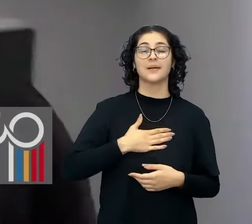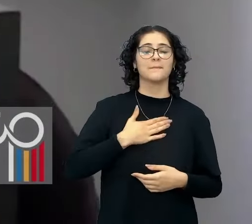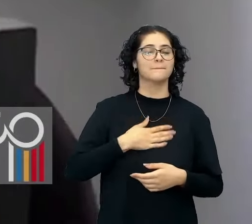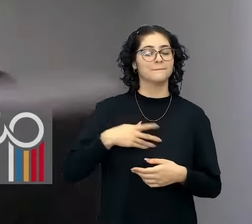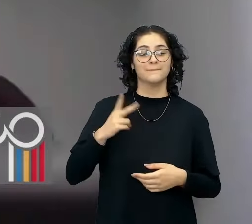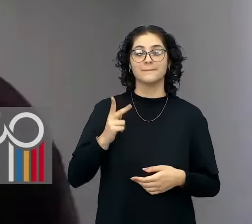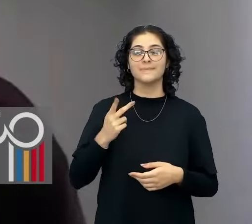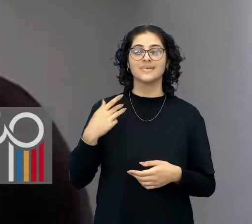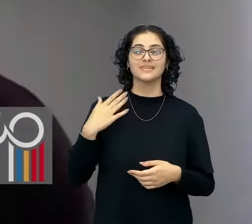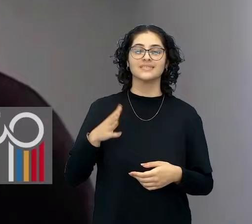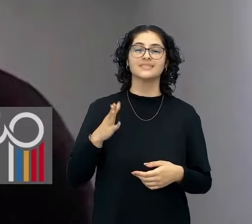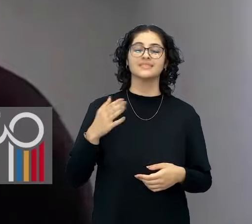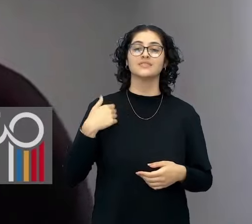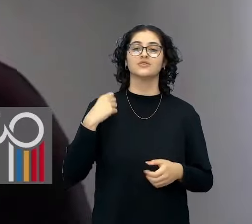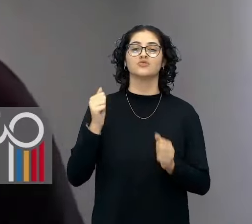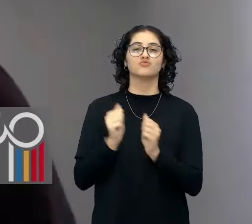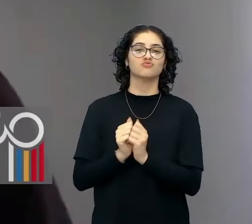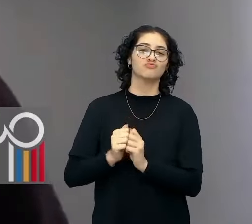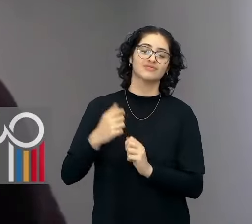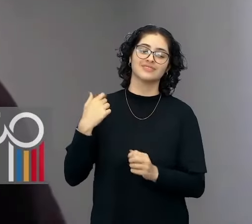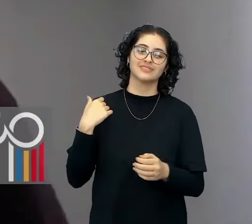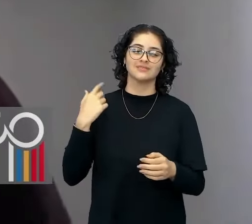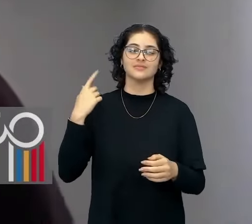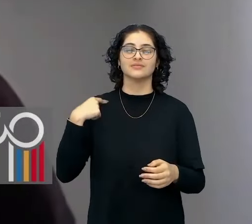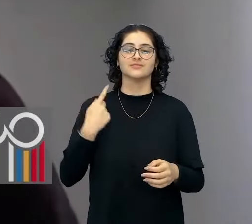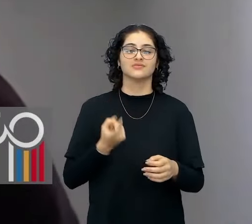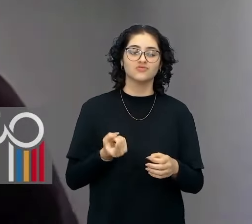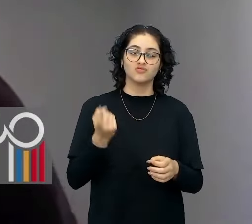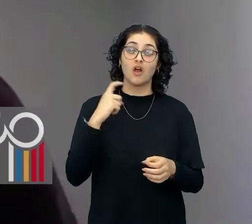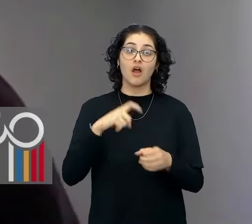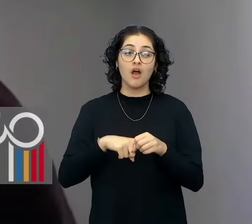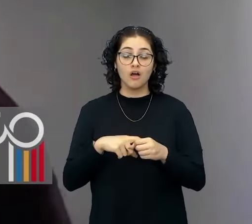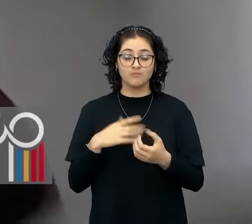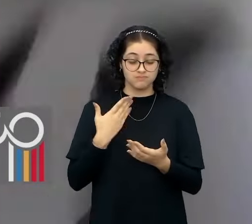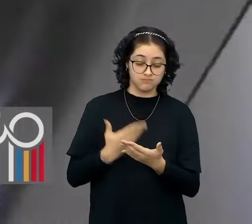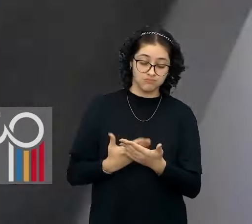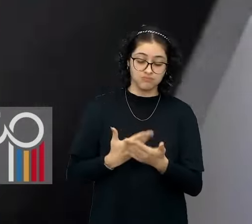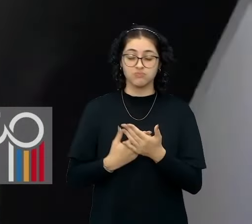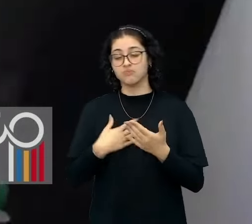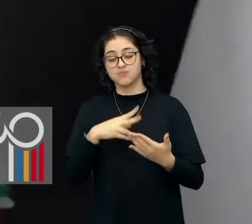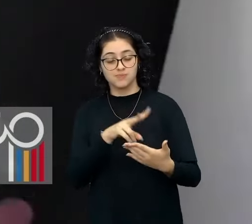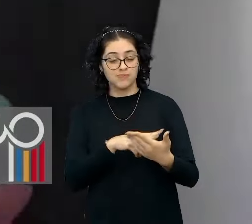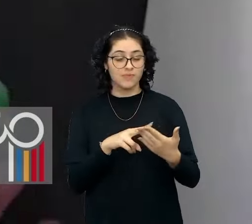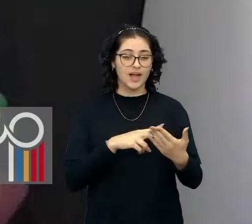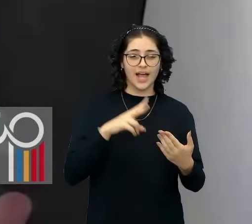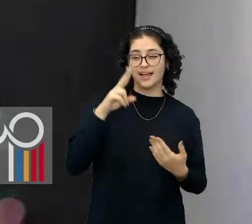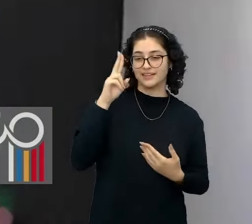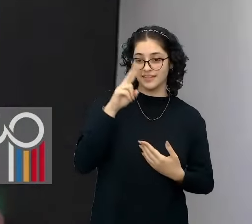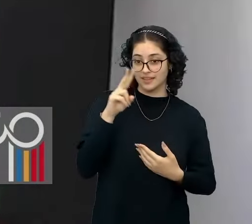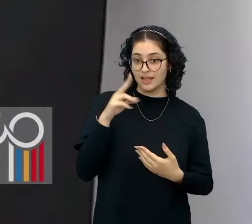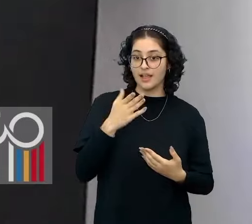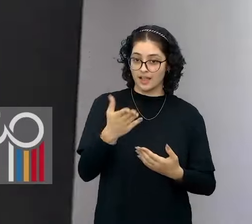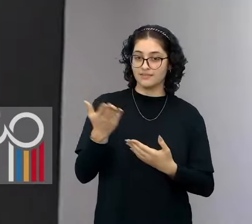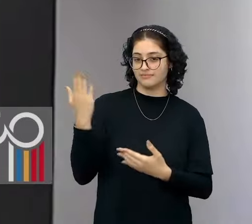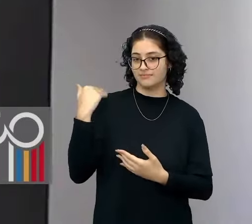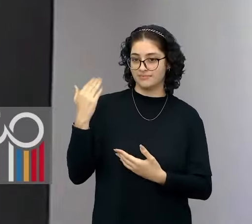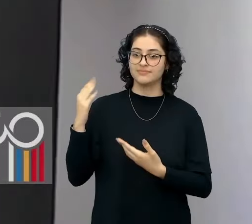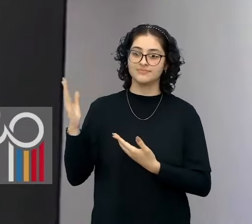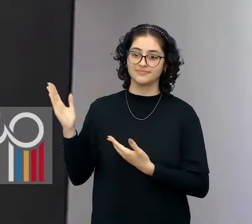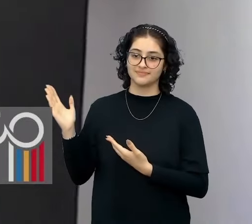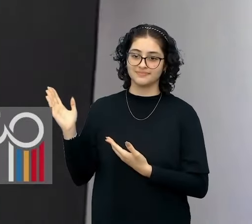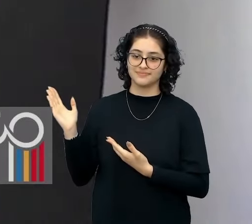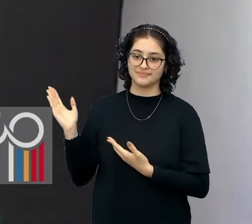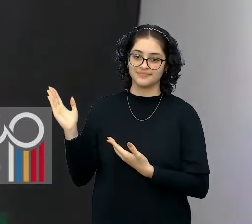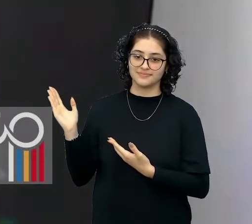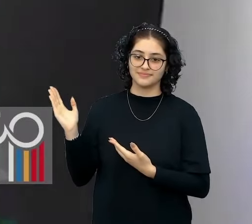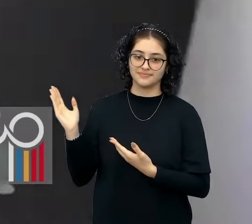um cardápio junto comigo, assim, que eu volto a estudar, que eu volto a ver, era um documento da rede também estadual,